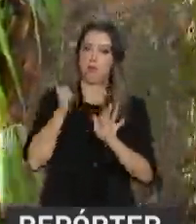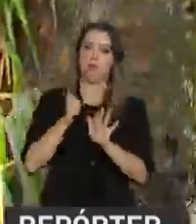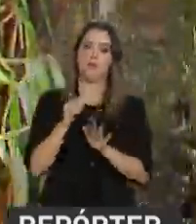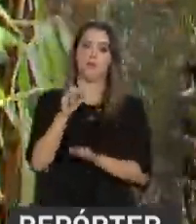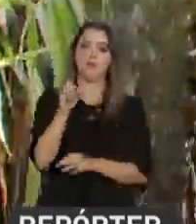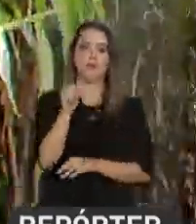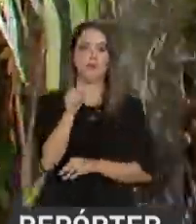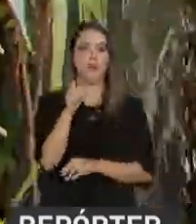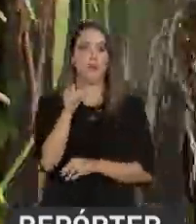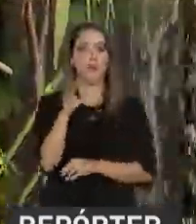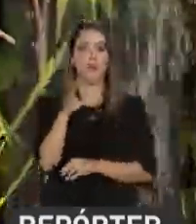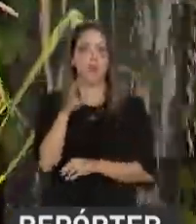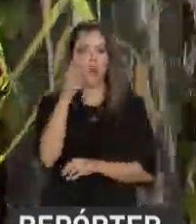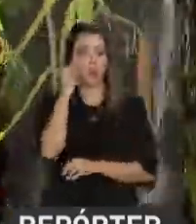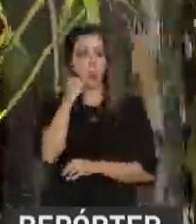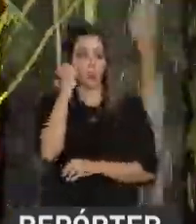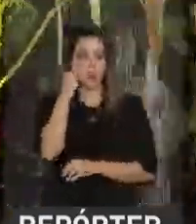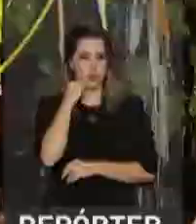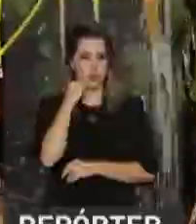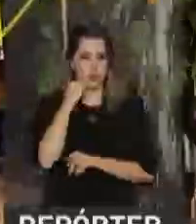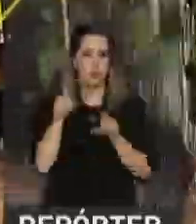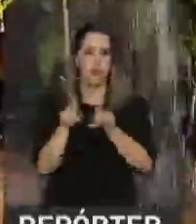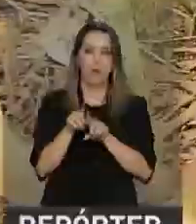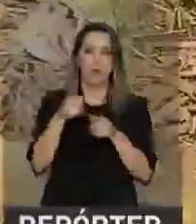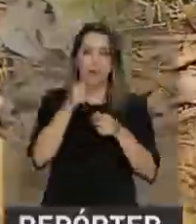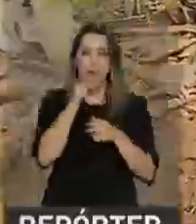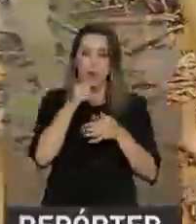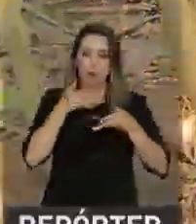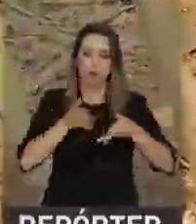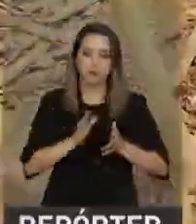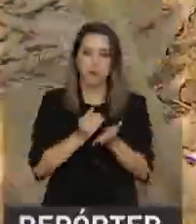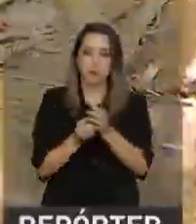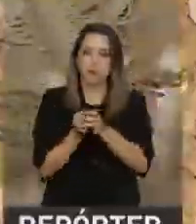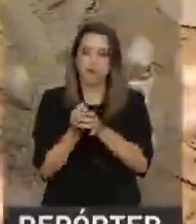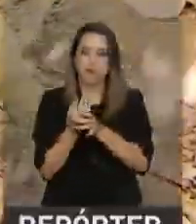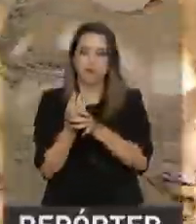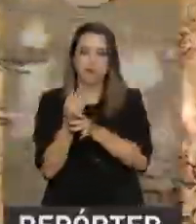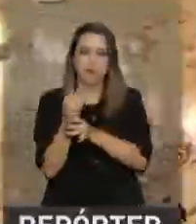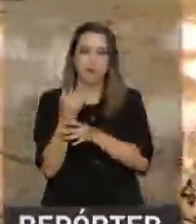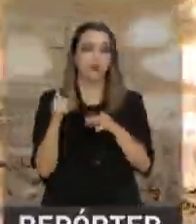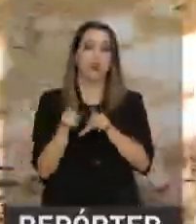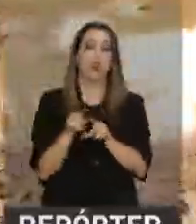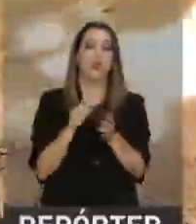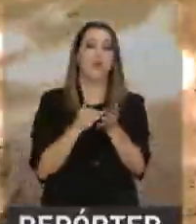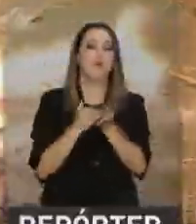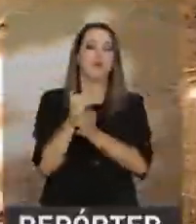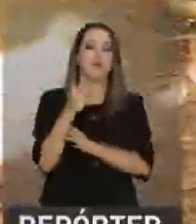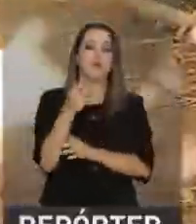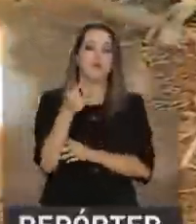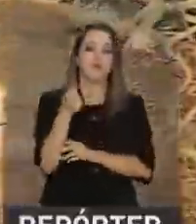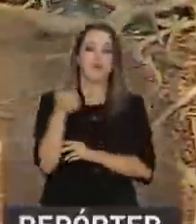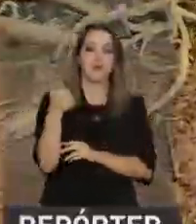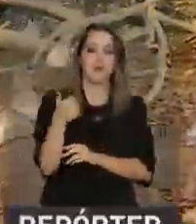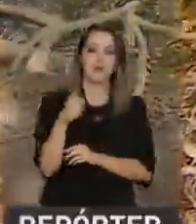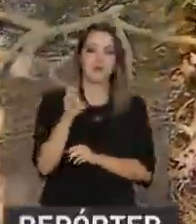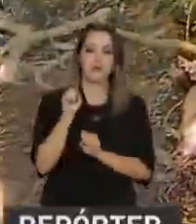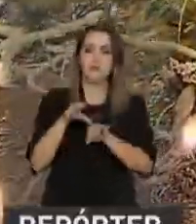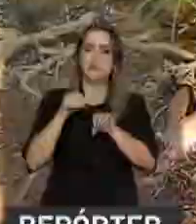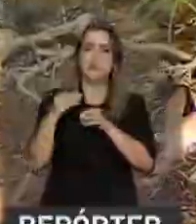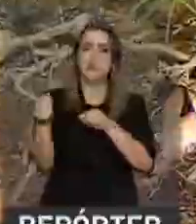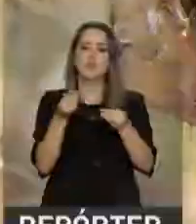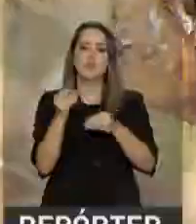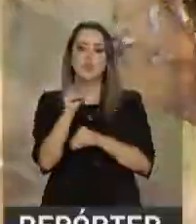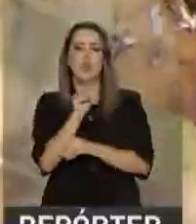adote uma nascente do instituto brasília ambiental o projeto surgiu em 2001 e orienta os proprietários a